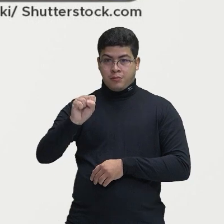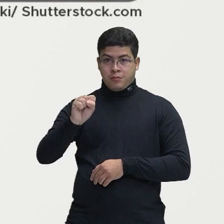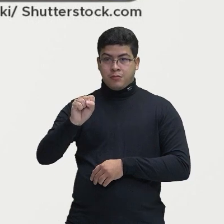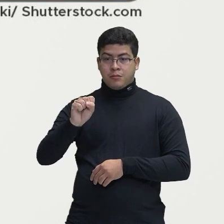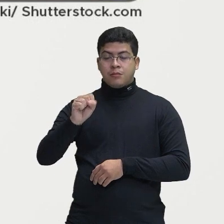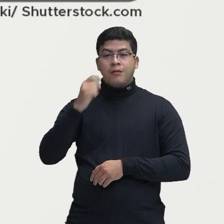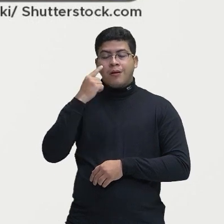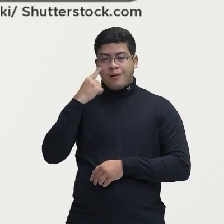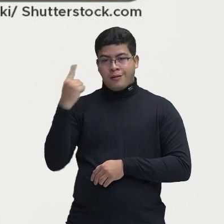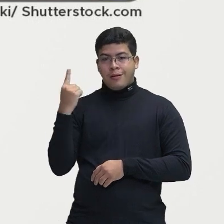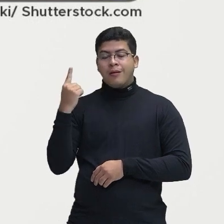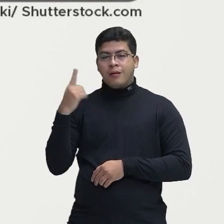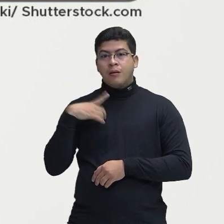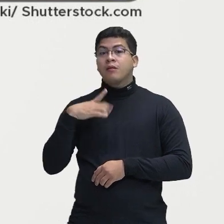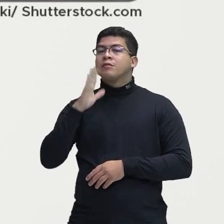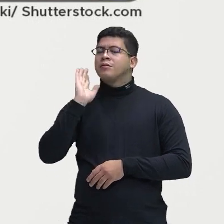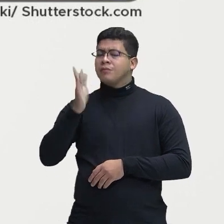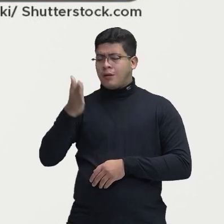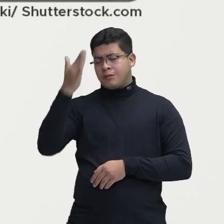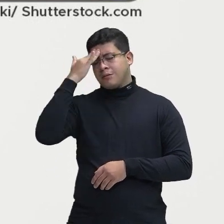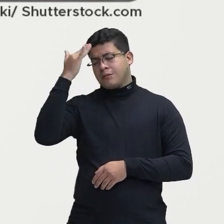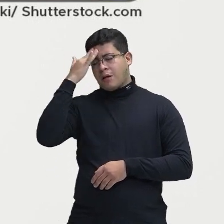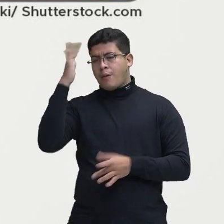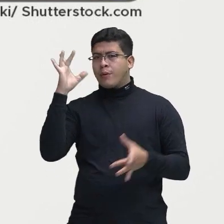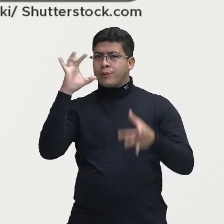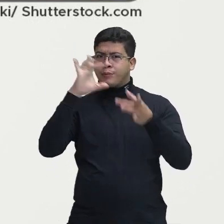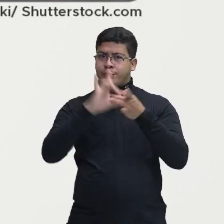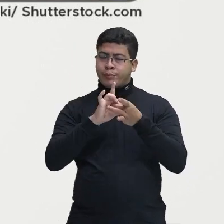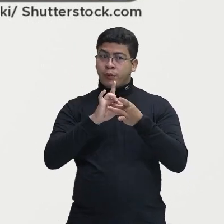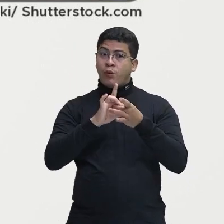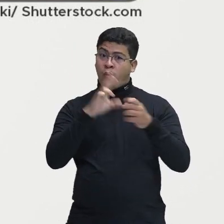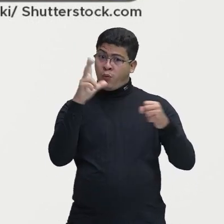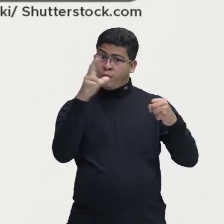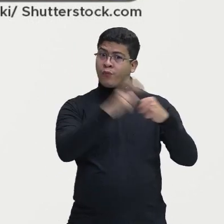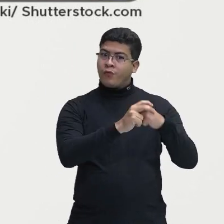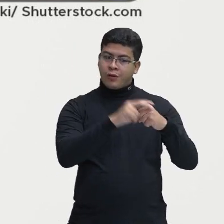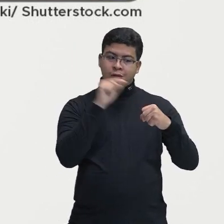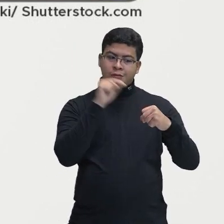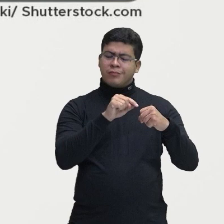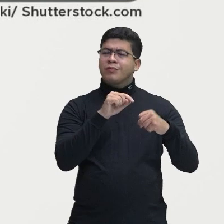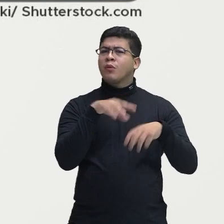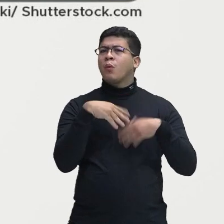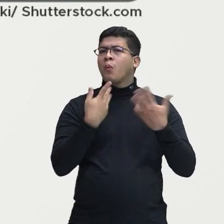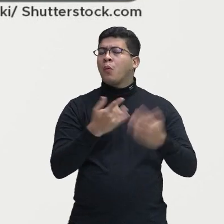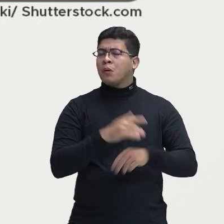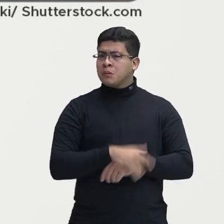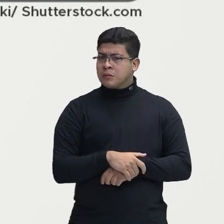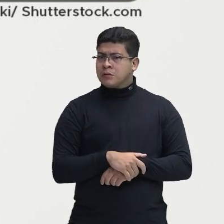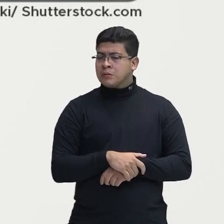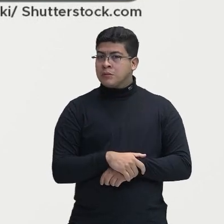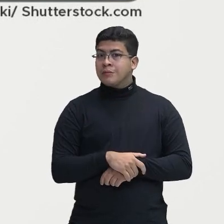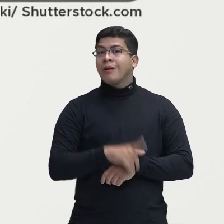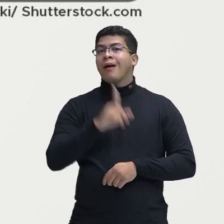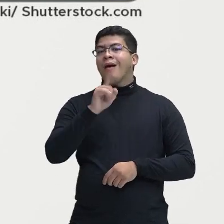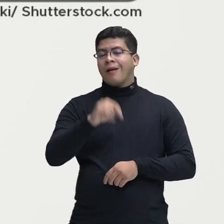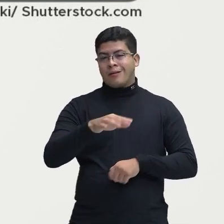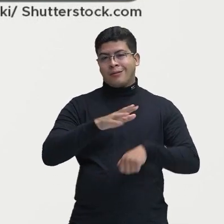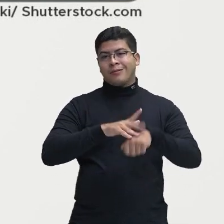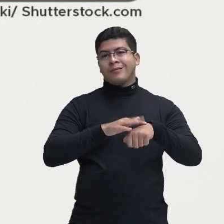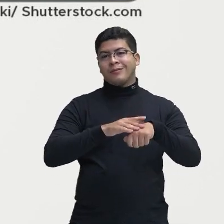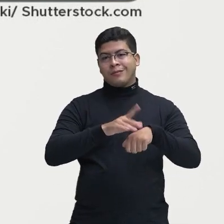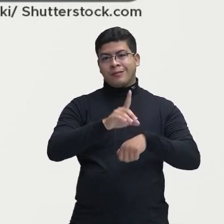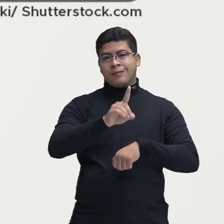já sabe que ele está relacionado com um vírus que proporciona ali aquela doença bem conhecida que